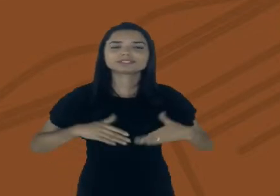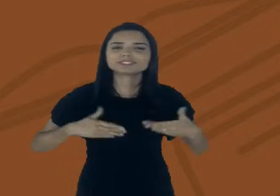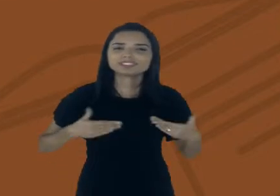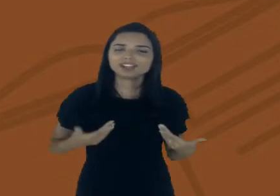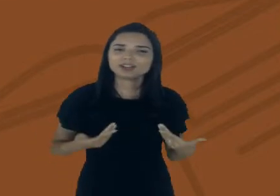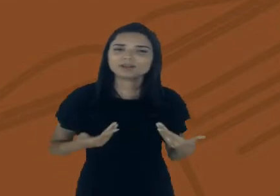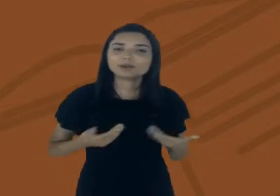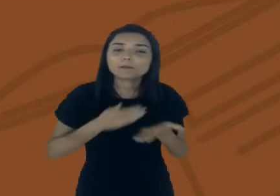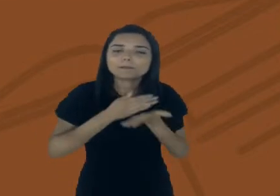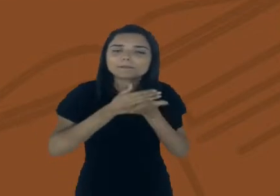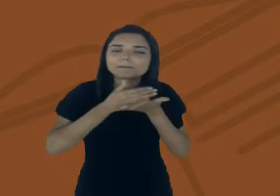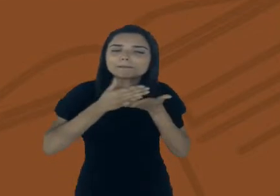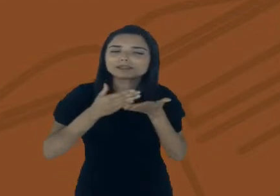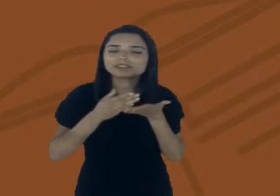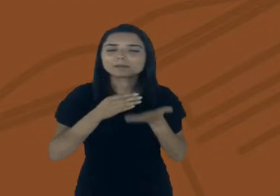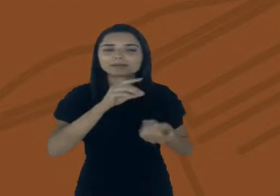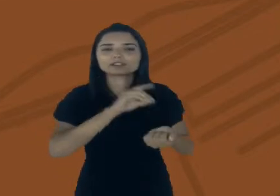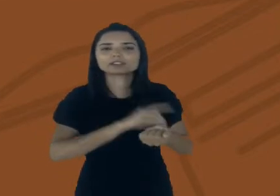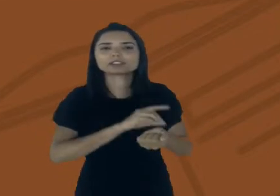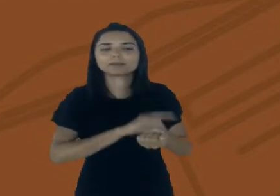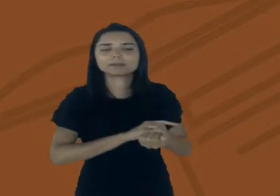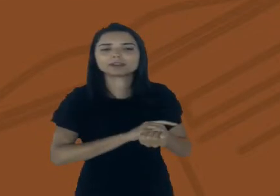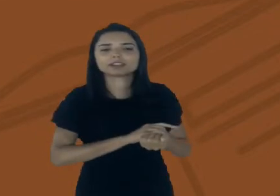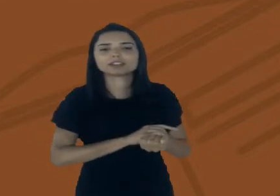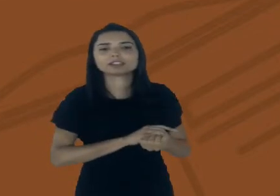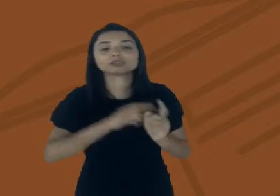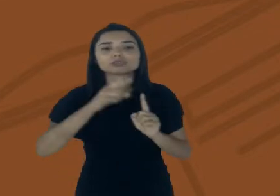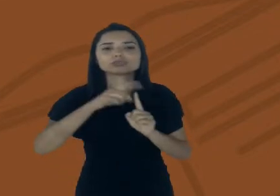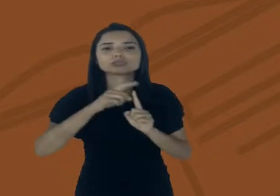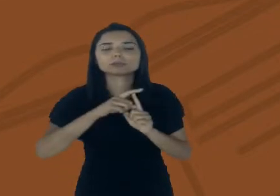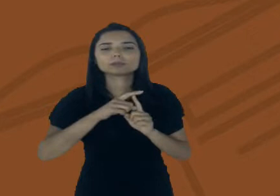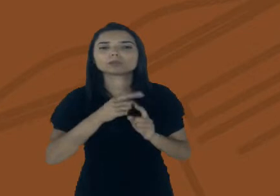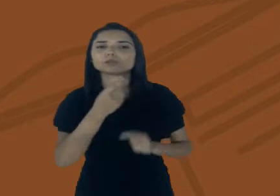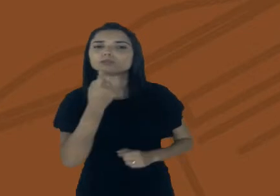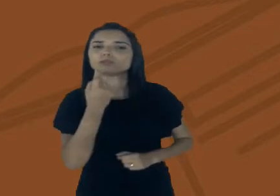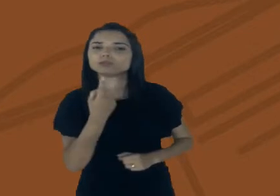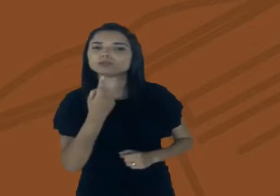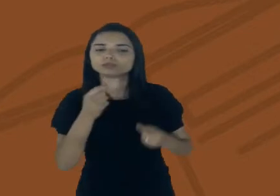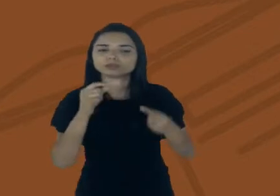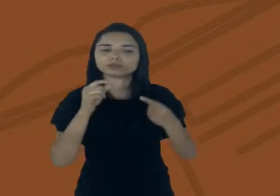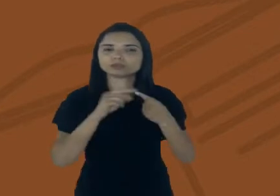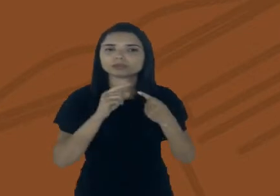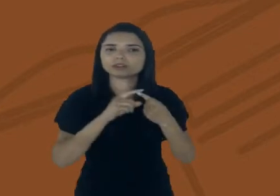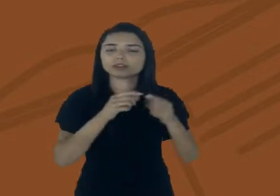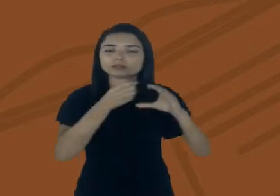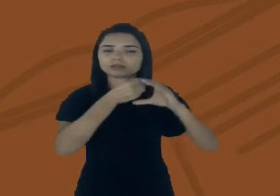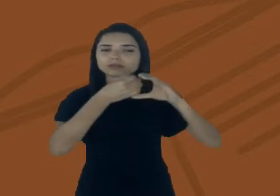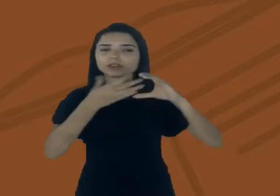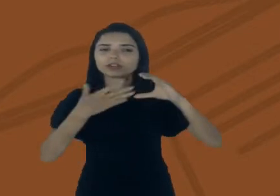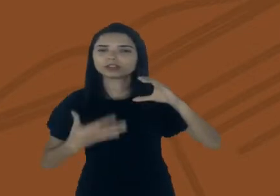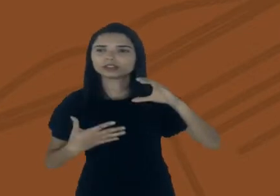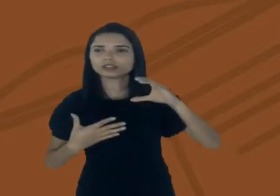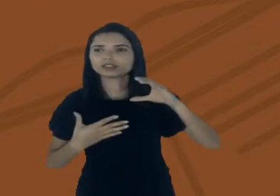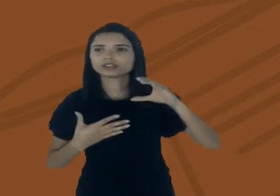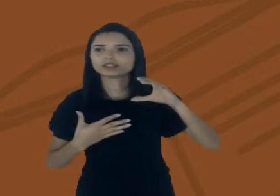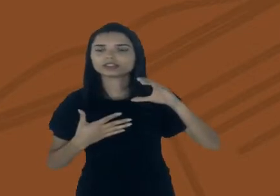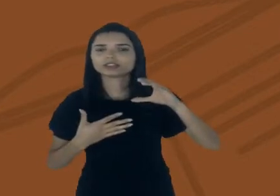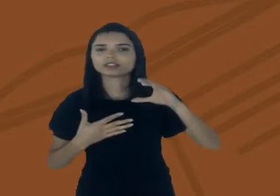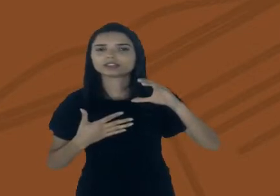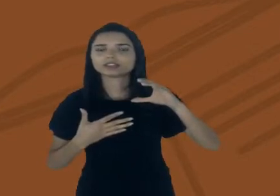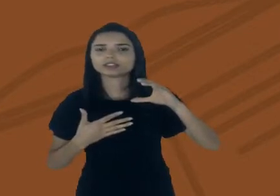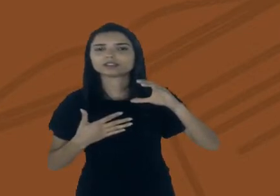Então, começando pela diabetes mellitus tipo 1, certo? Ela se caracteriza por ser uma enfermidade crônica